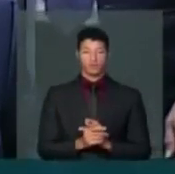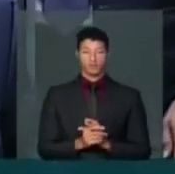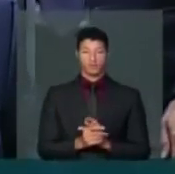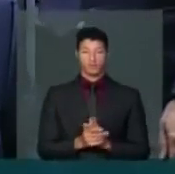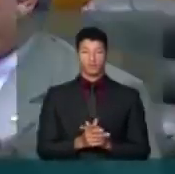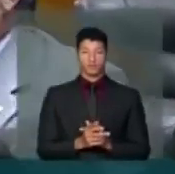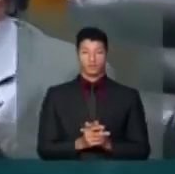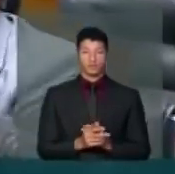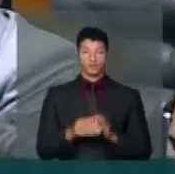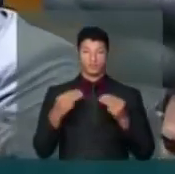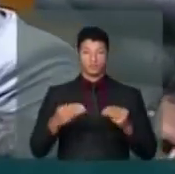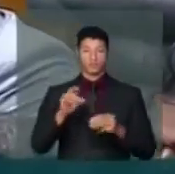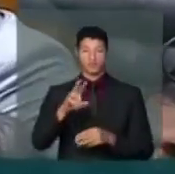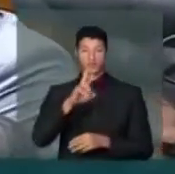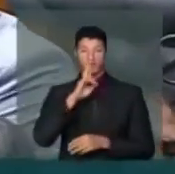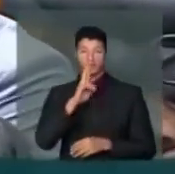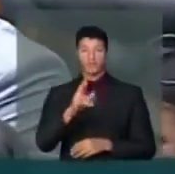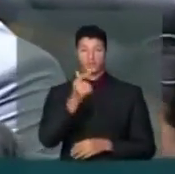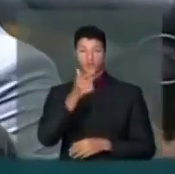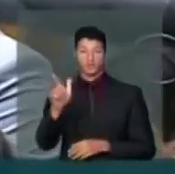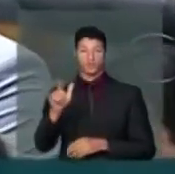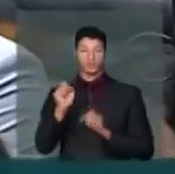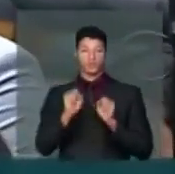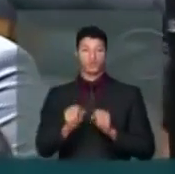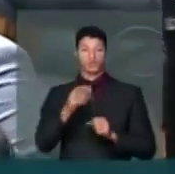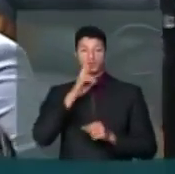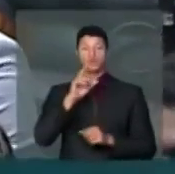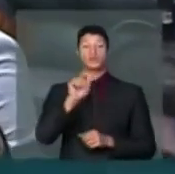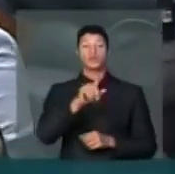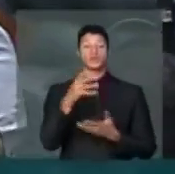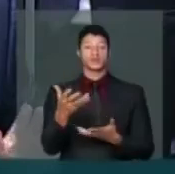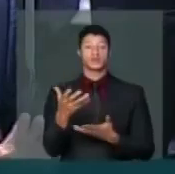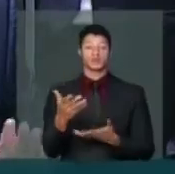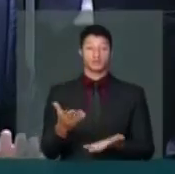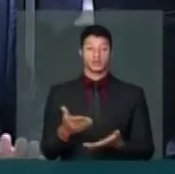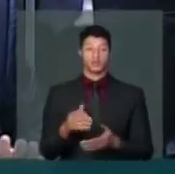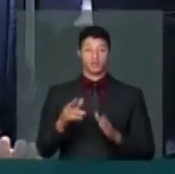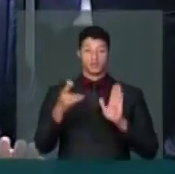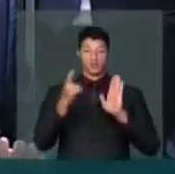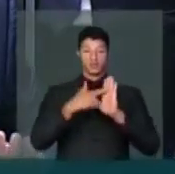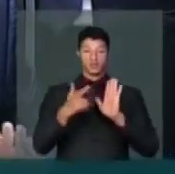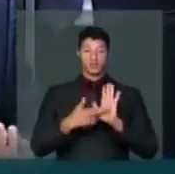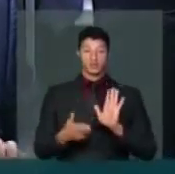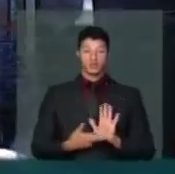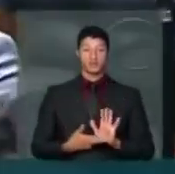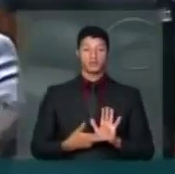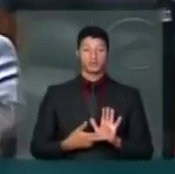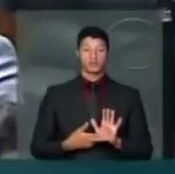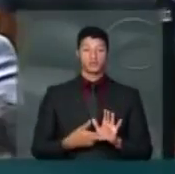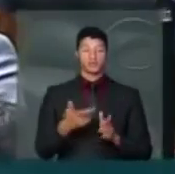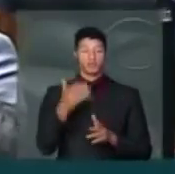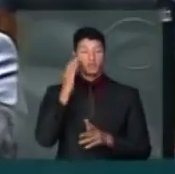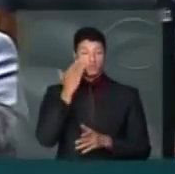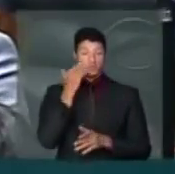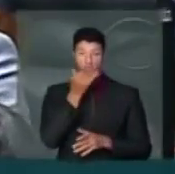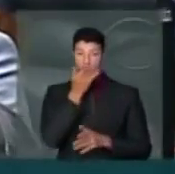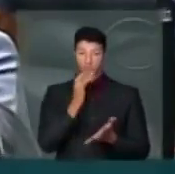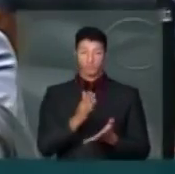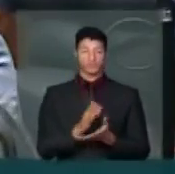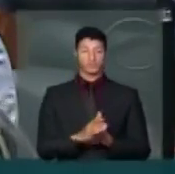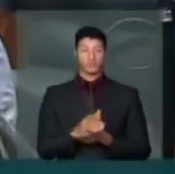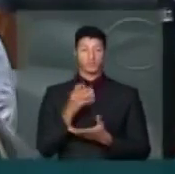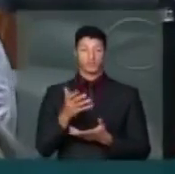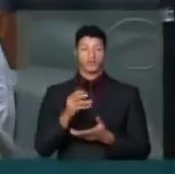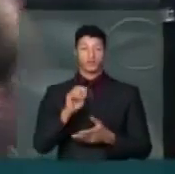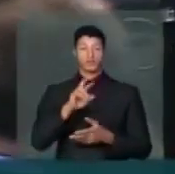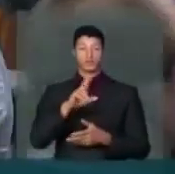vai responder, então, para as indagações dos líderes. Não, ele pode responder o que ele quiser. Regimentalmente... Não, Vossa Excelência não me entendeu. Pois não, desculpa. Vossa